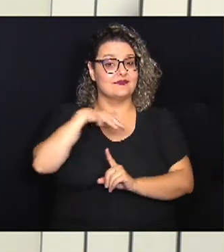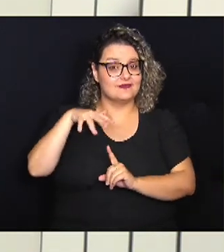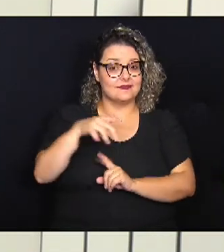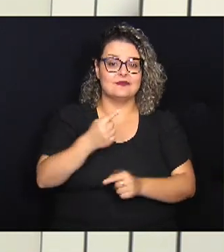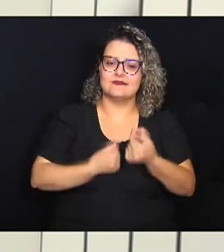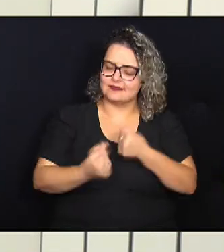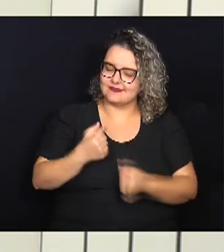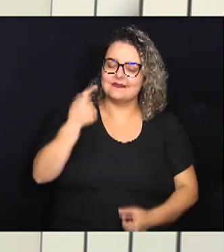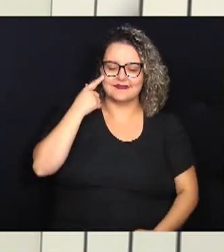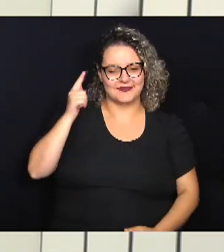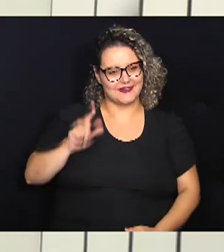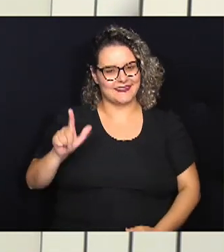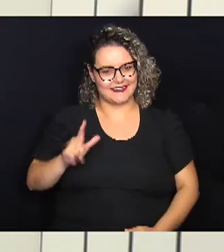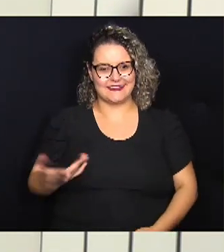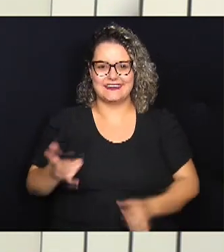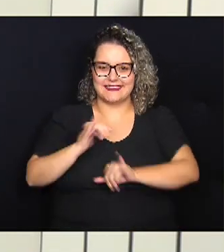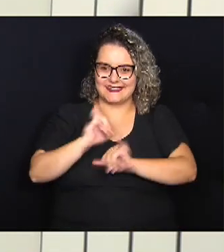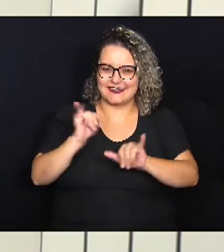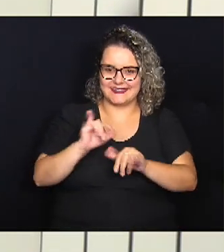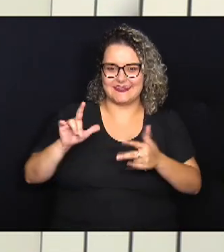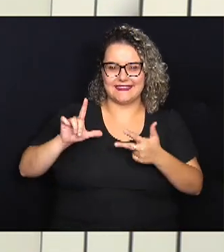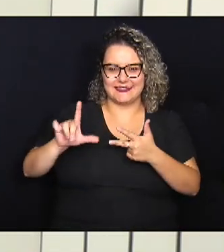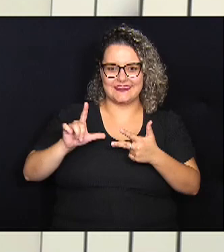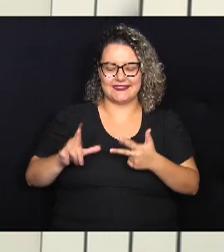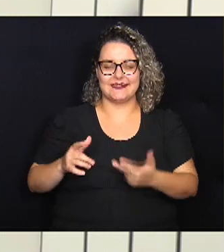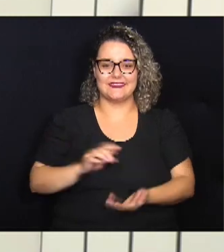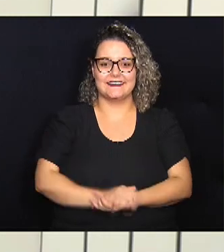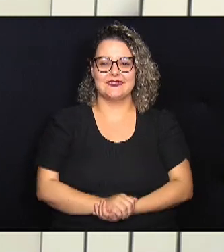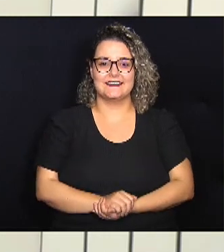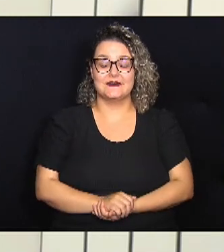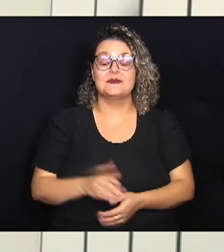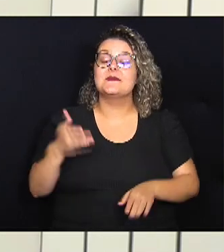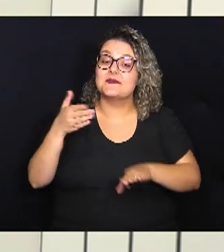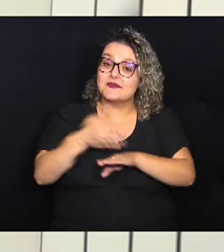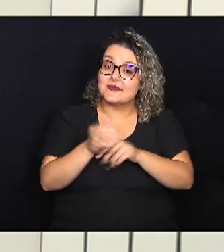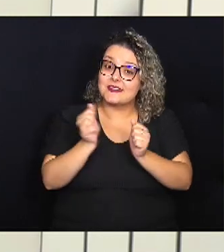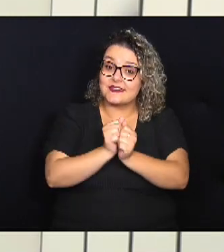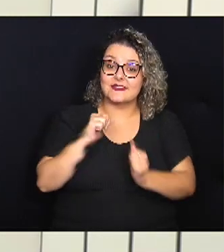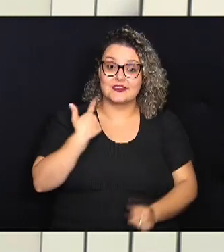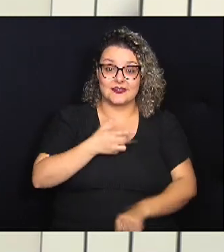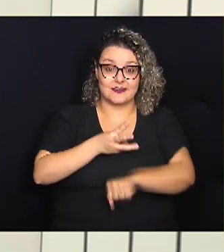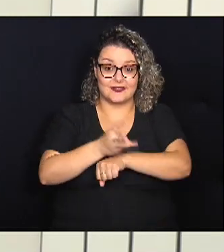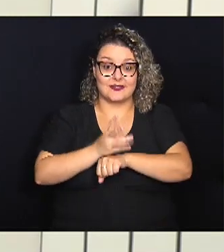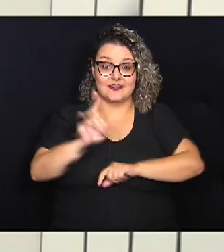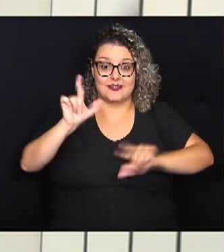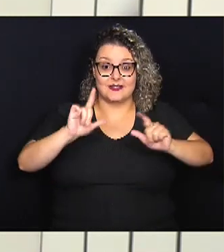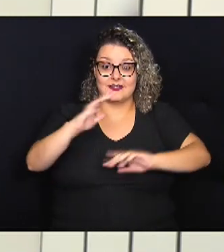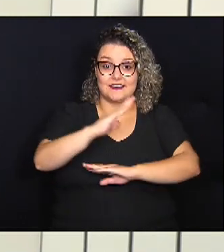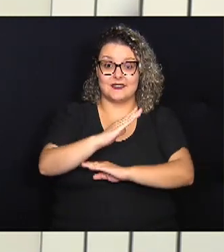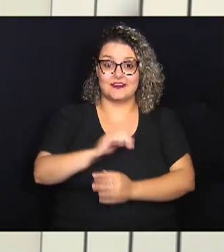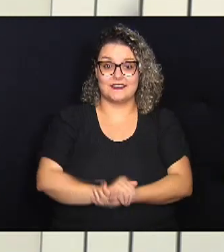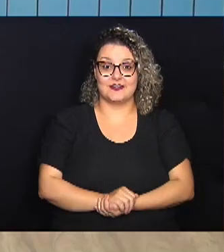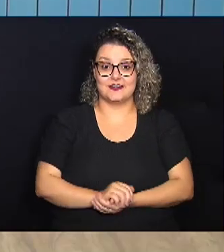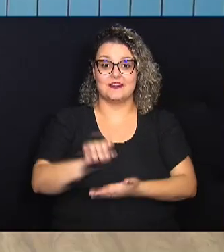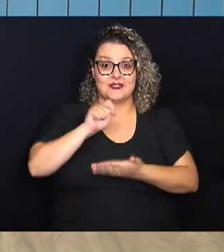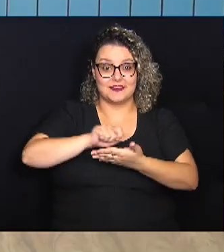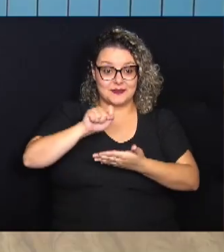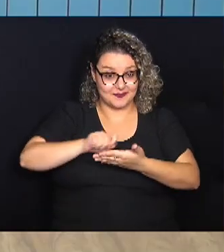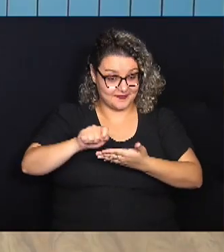finanças e, claro, com as notícias do Legislativo. Participe com a gente pelo WhatsApp da TV Câmara Campinas, anote